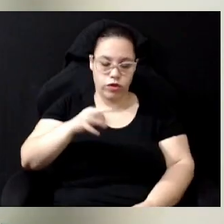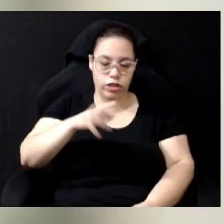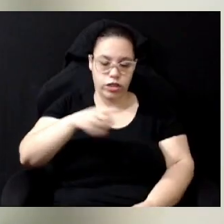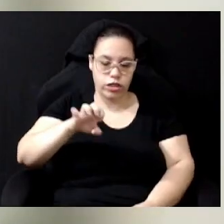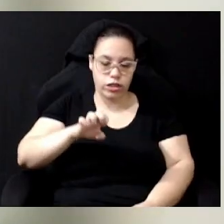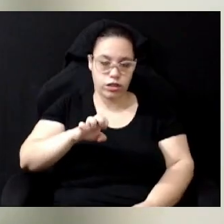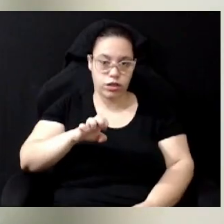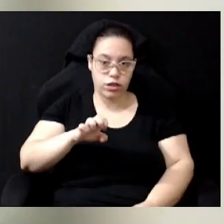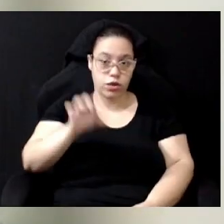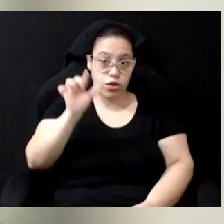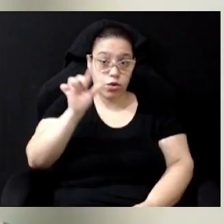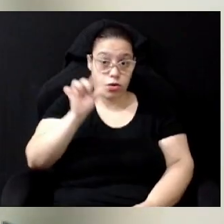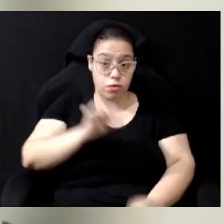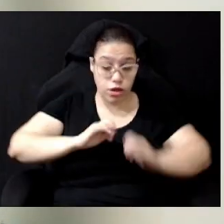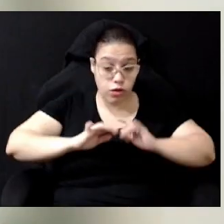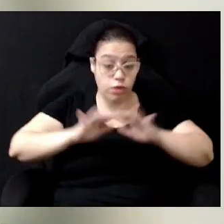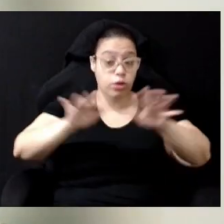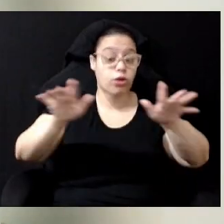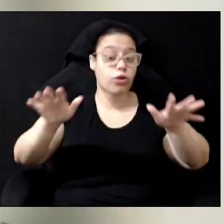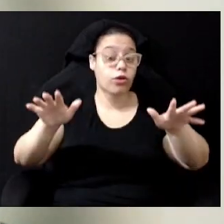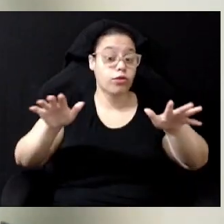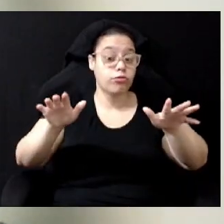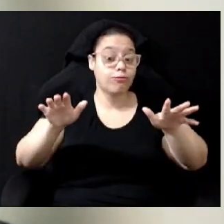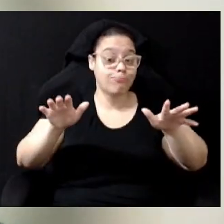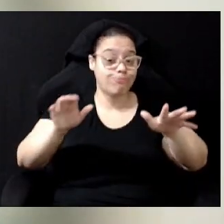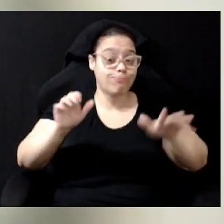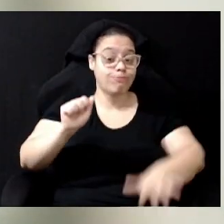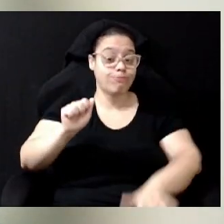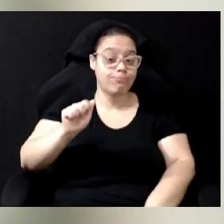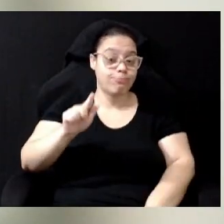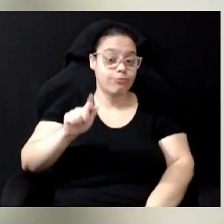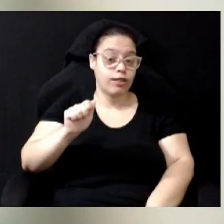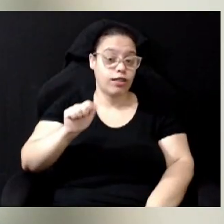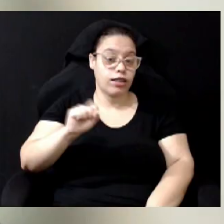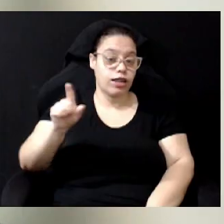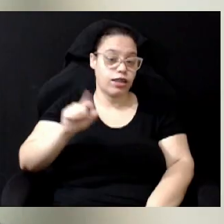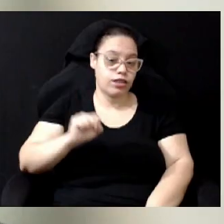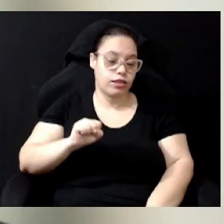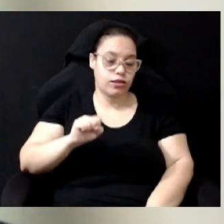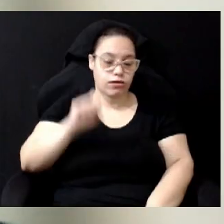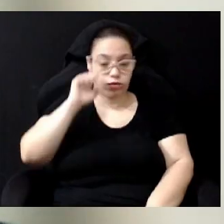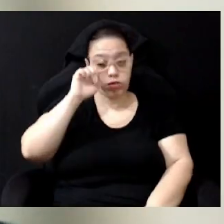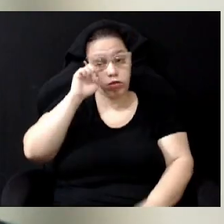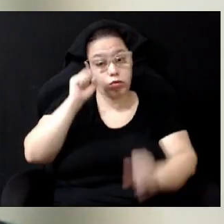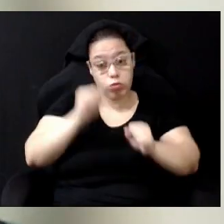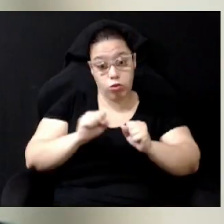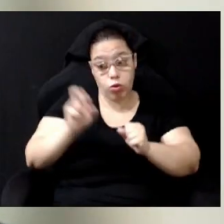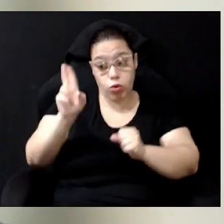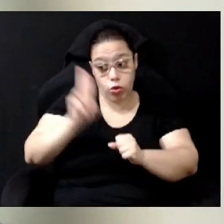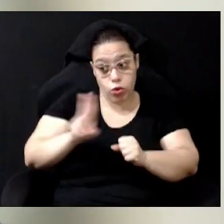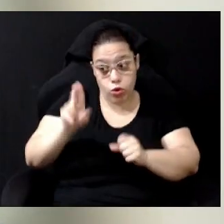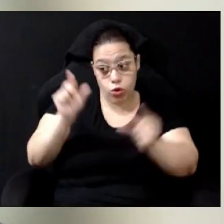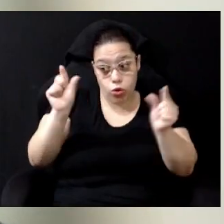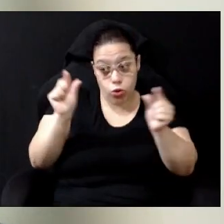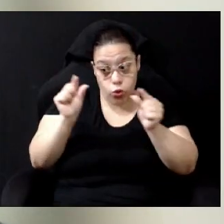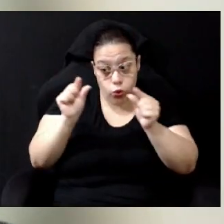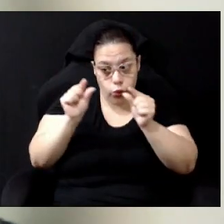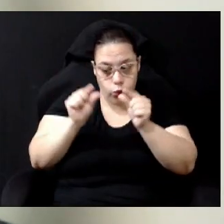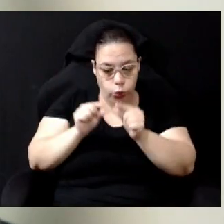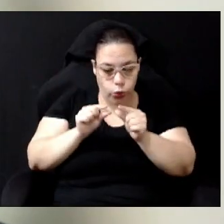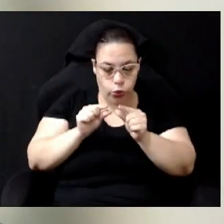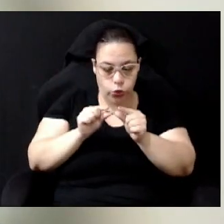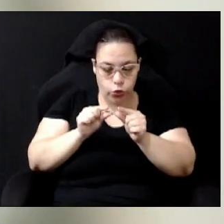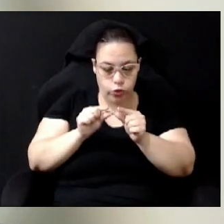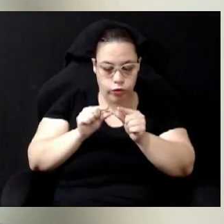outro que cause menos emissões de gases, né, com esse potencial de efeito estufa. Então, eu posso otimizar os meus